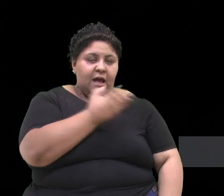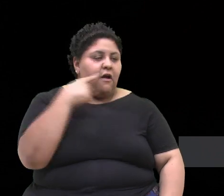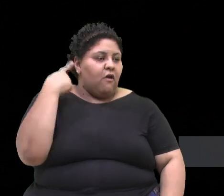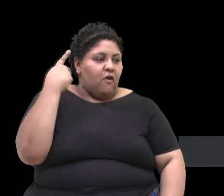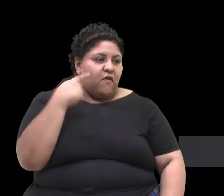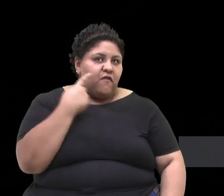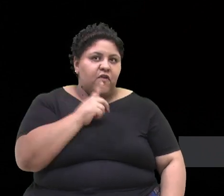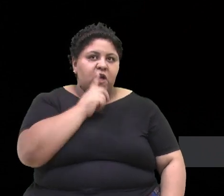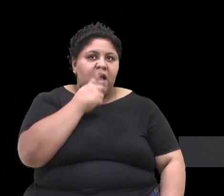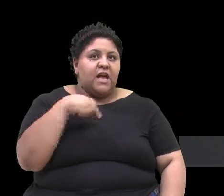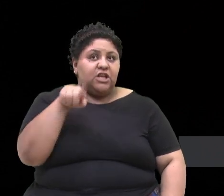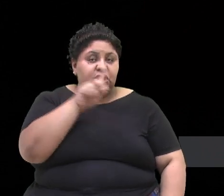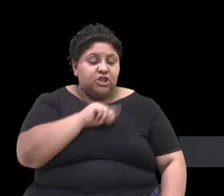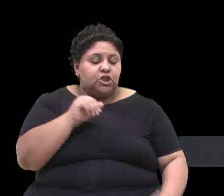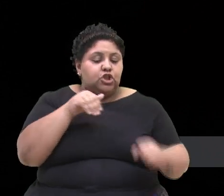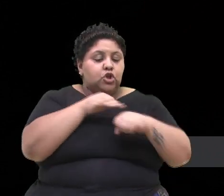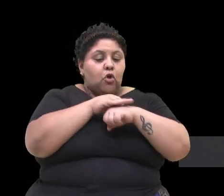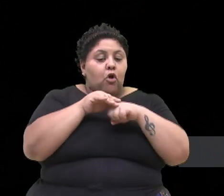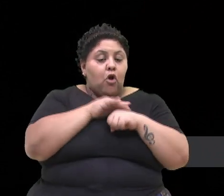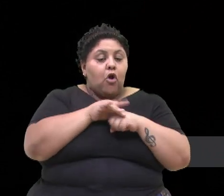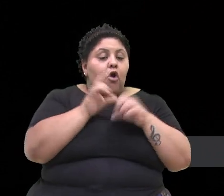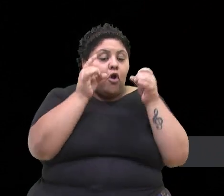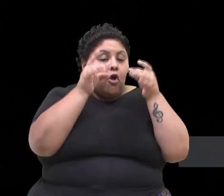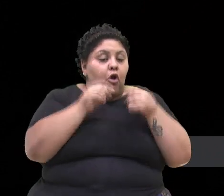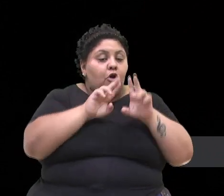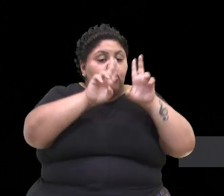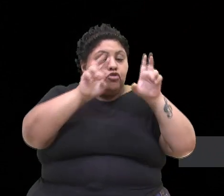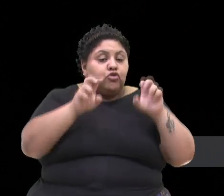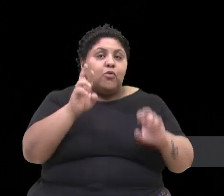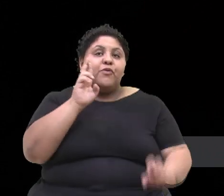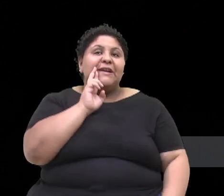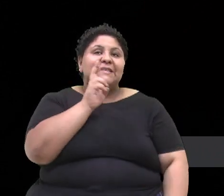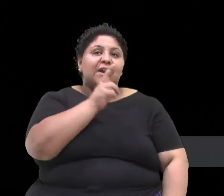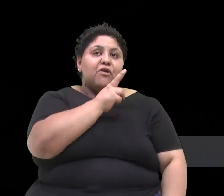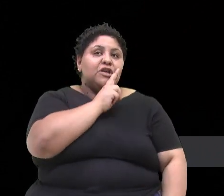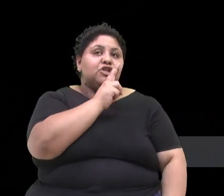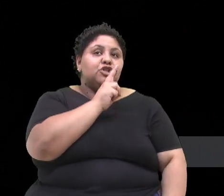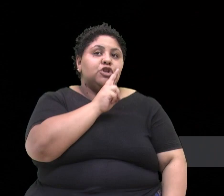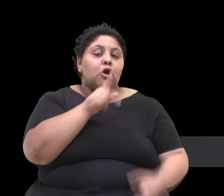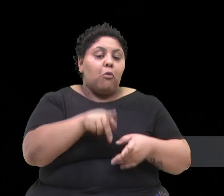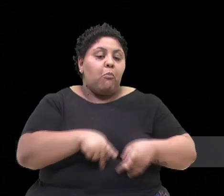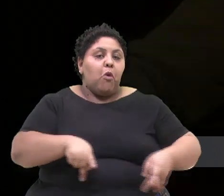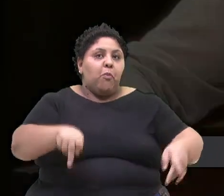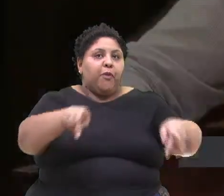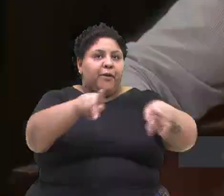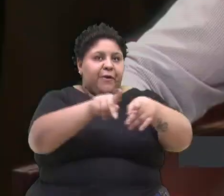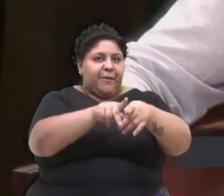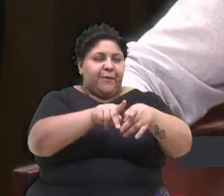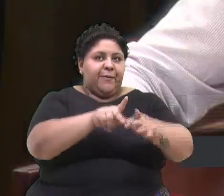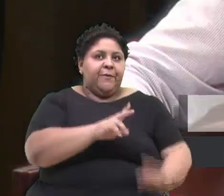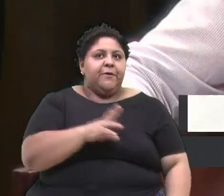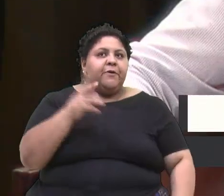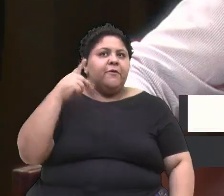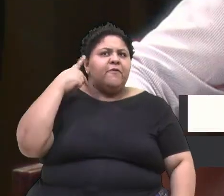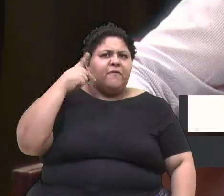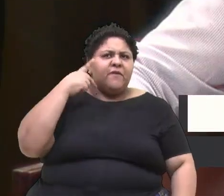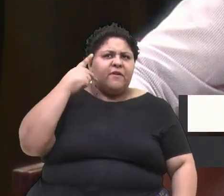falamos especificamente sobre o tema do restaurante popular. E, vereador D'Ambrós,